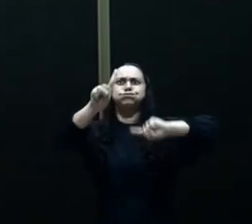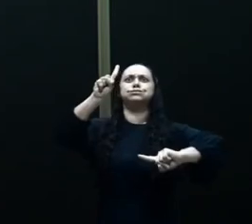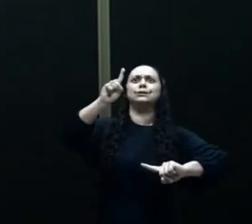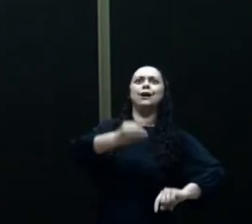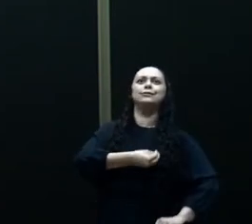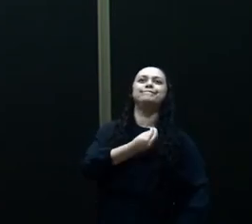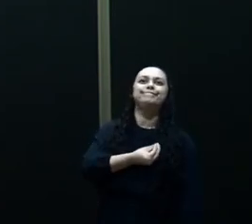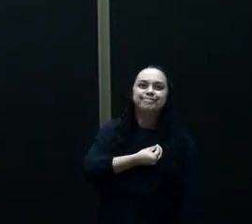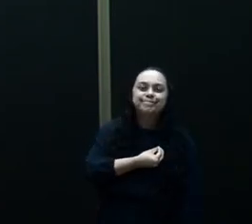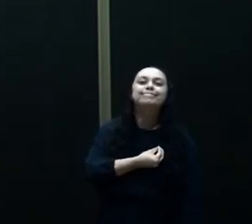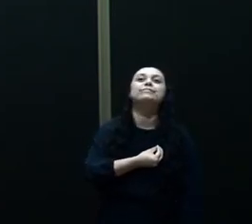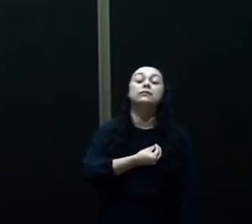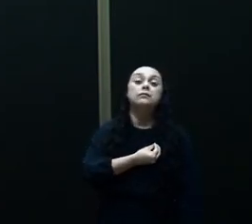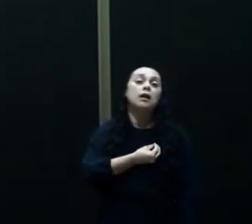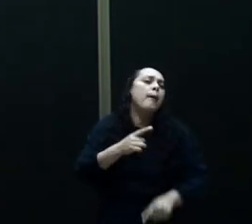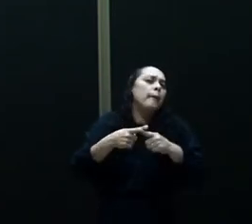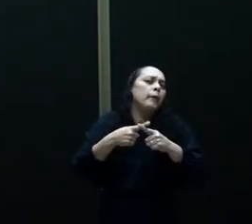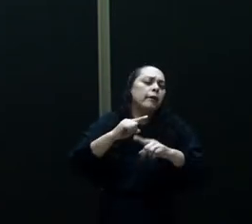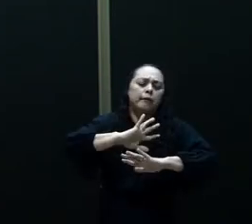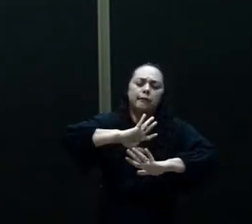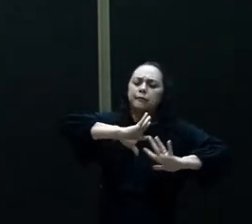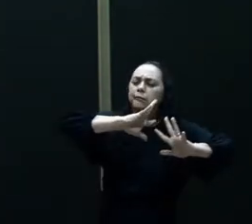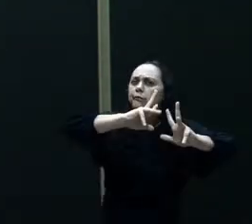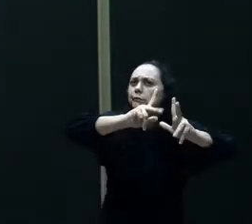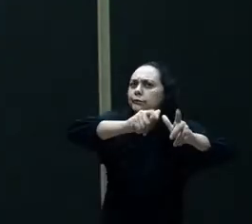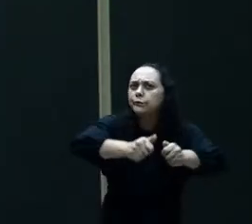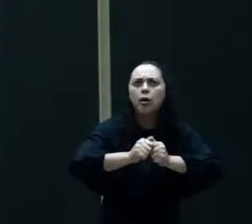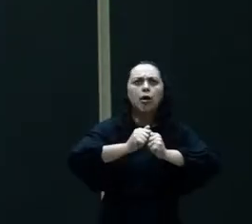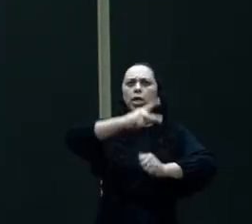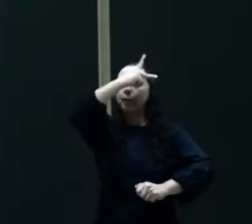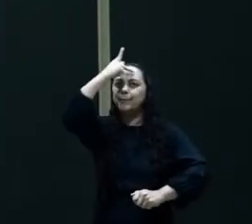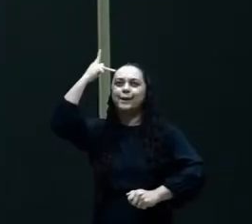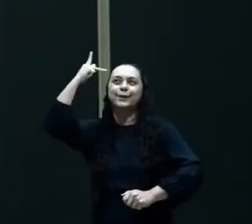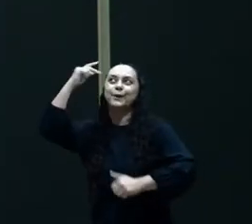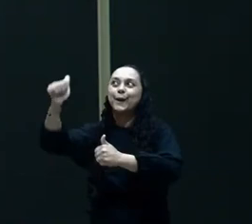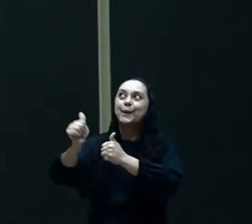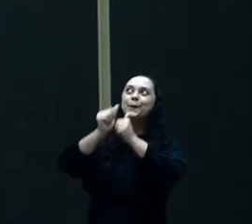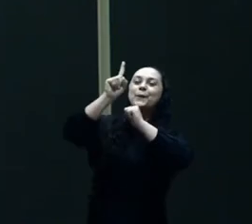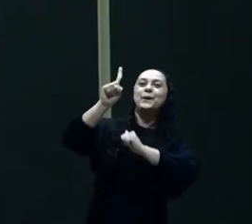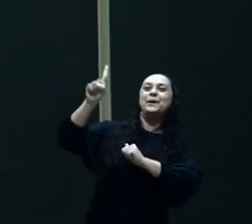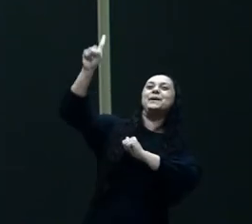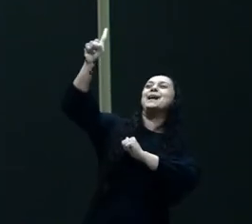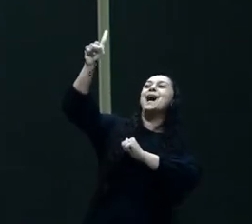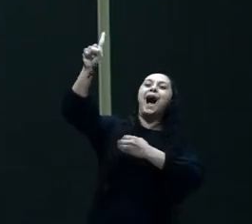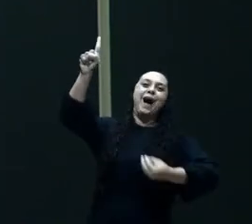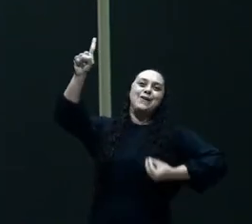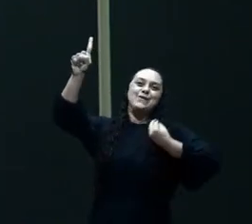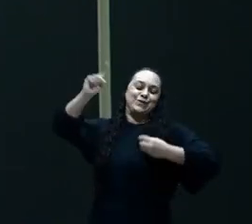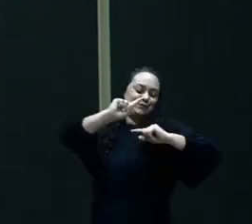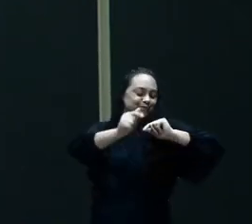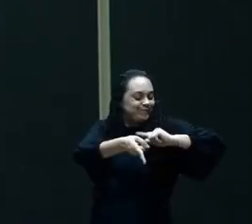tem um encontro com Deus não conseguem viver a mesma vida Quando